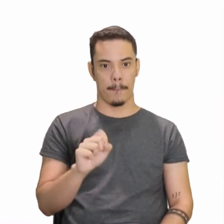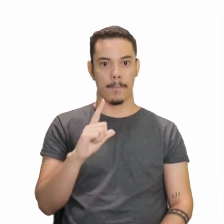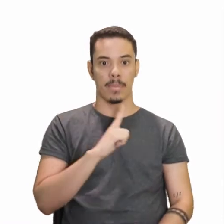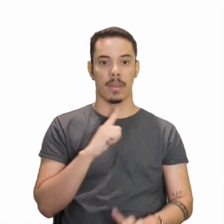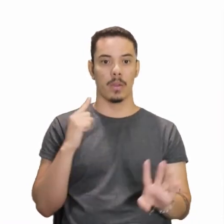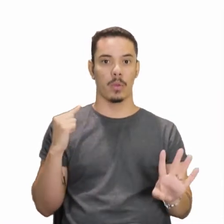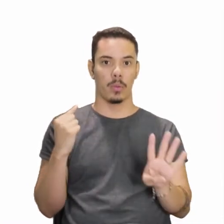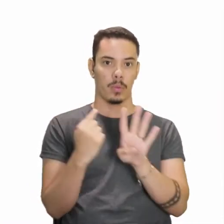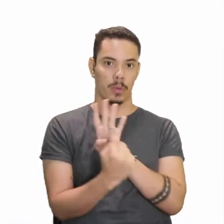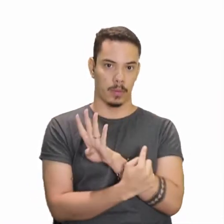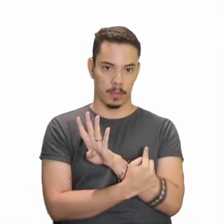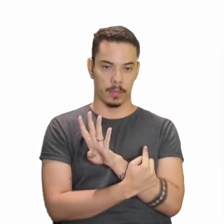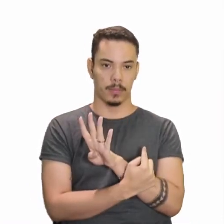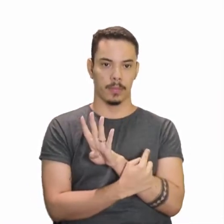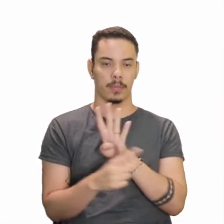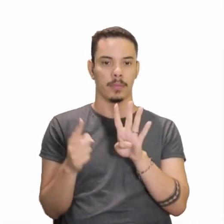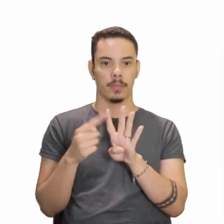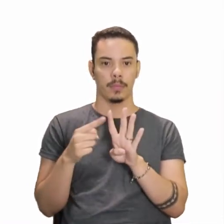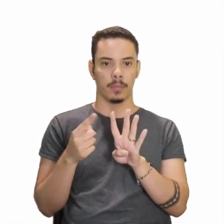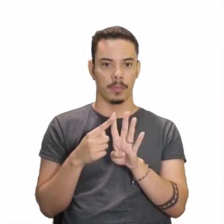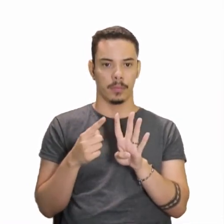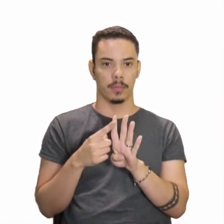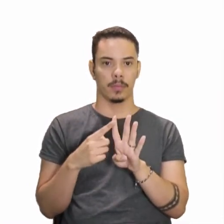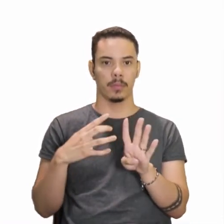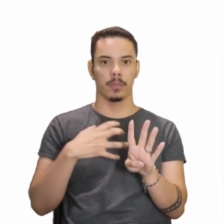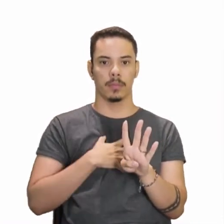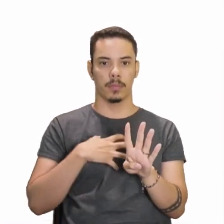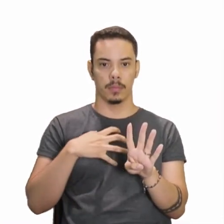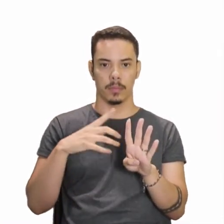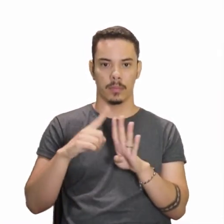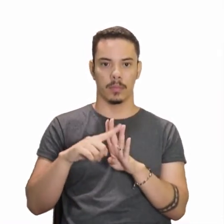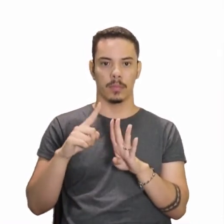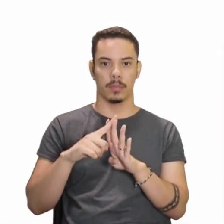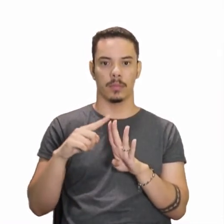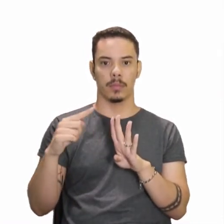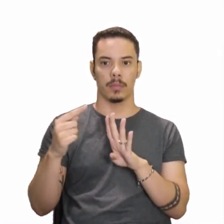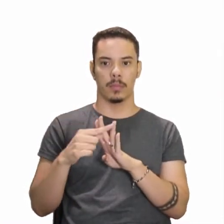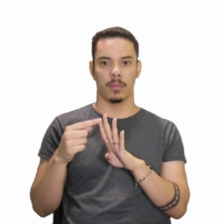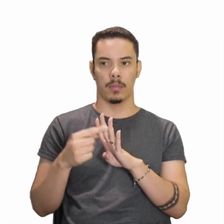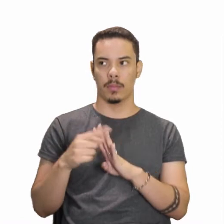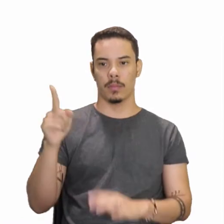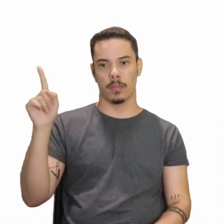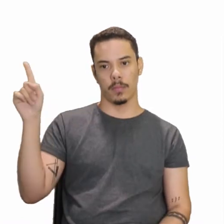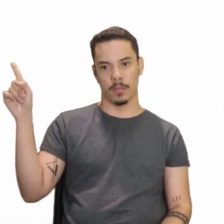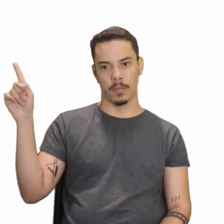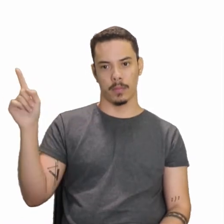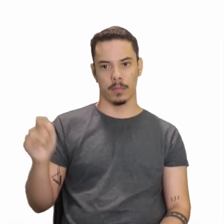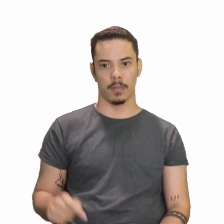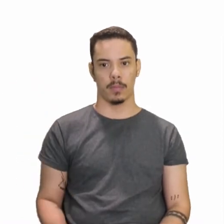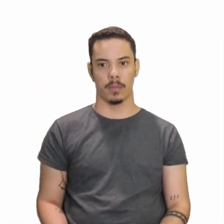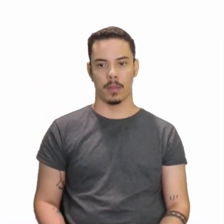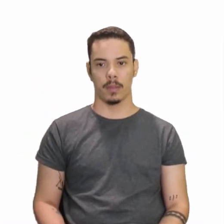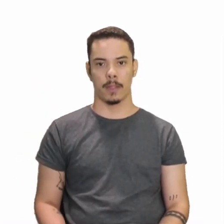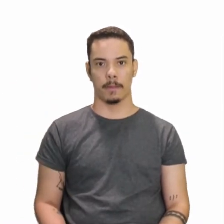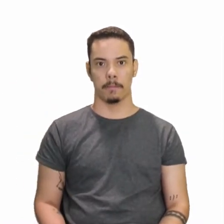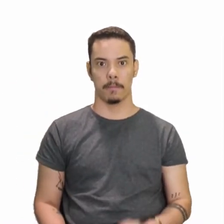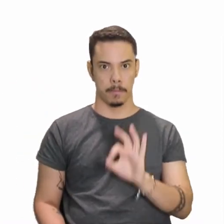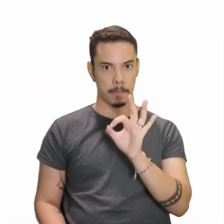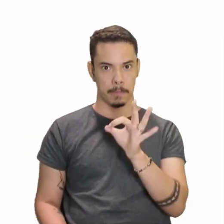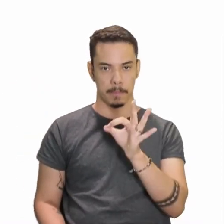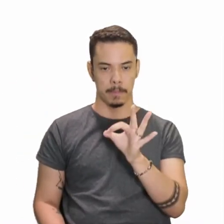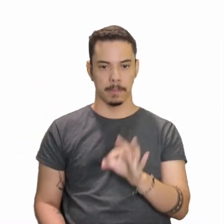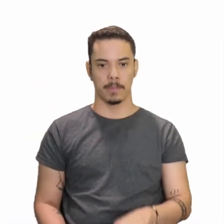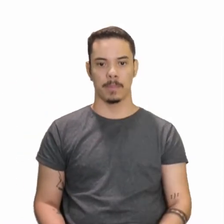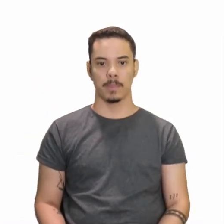aí 4 variedades, a baiana, a fluminense, a mineira e sulina. Certo?